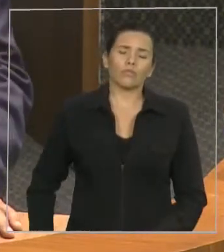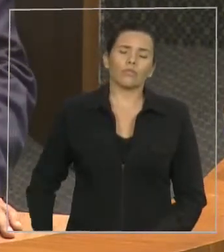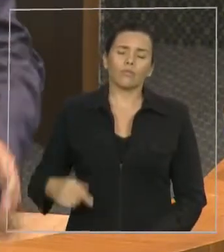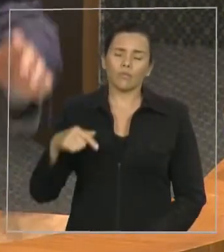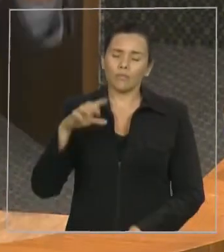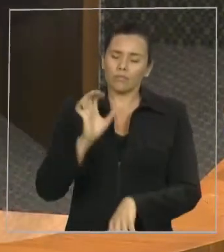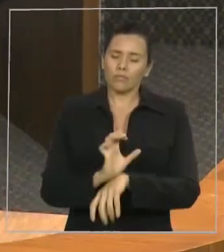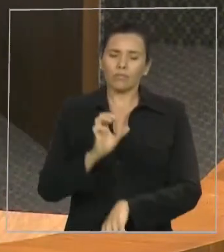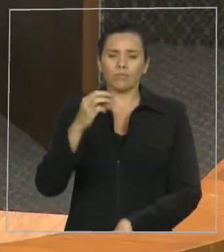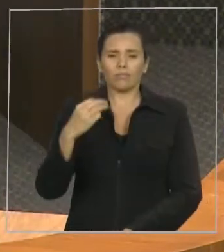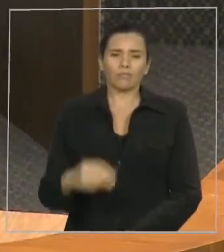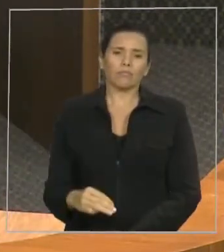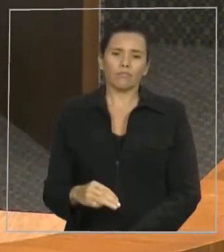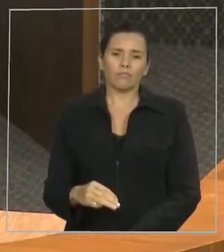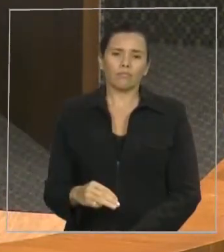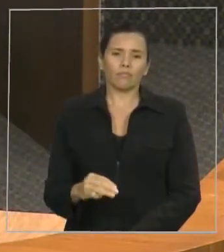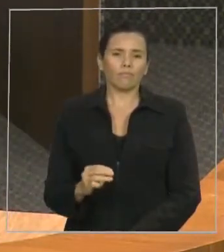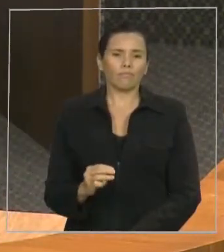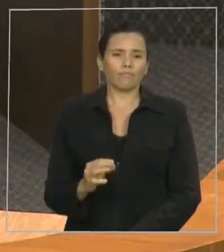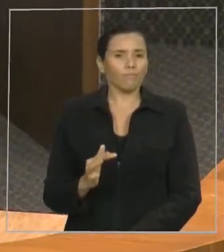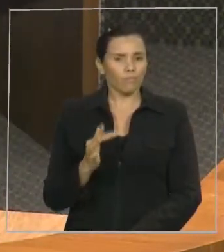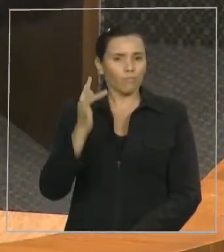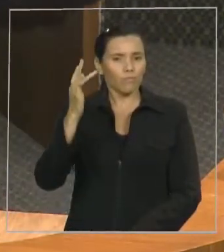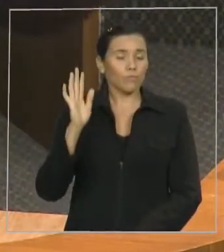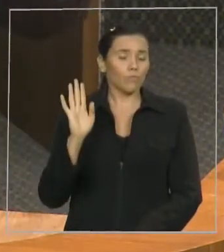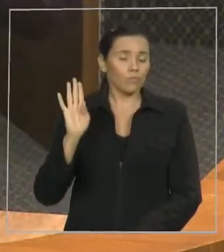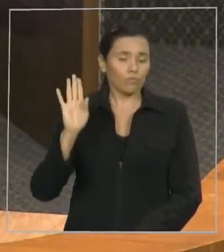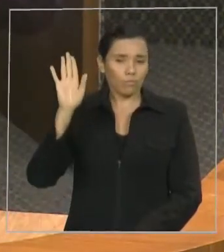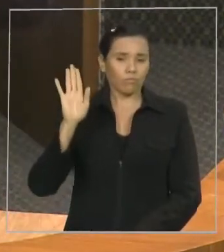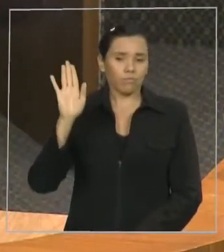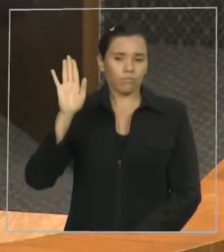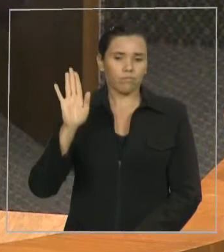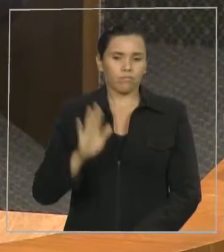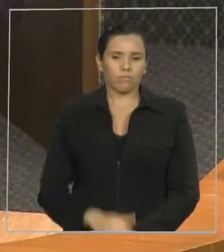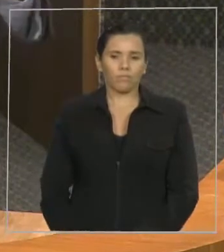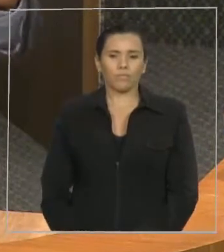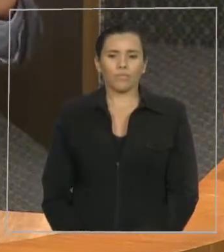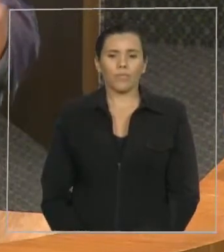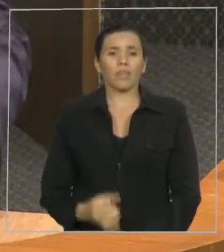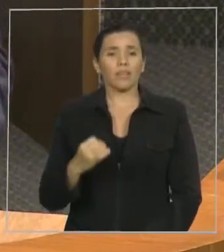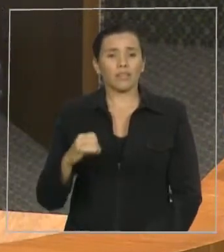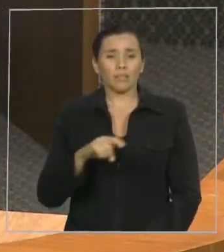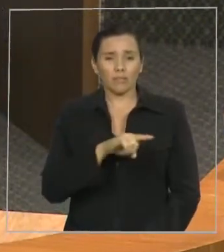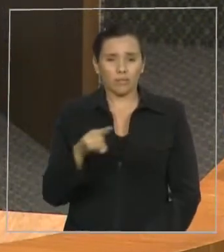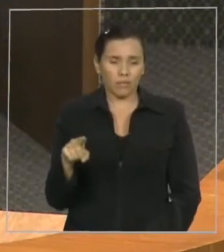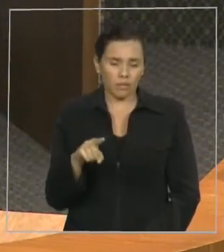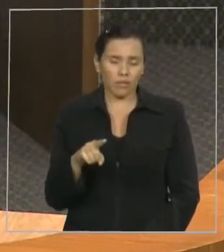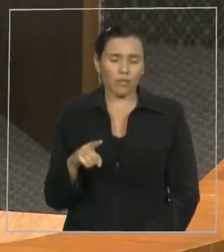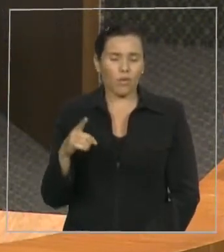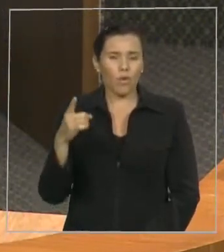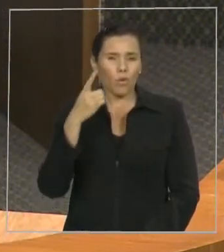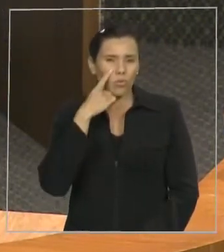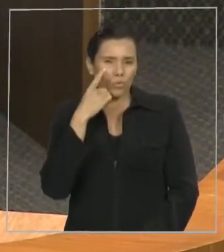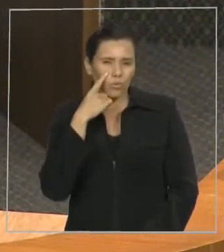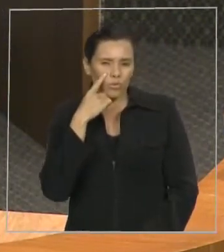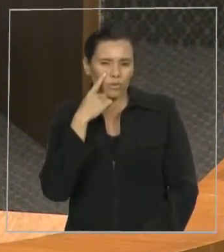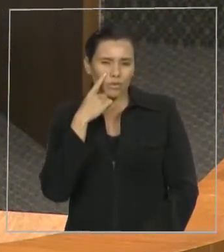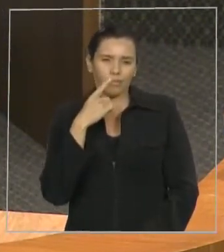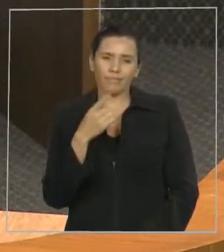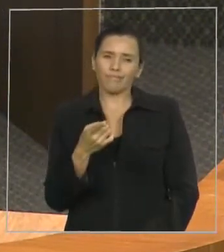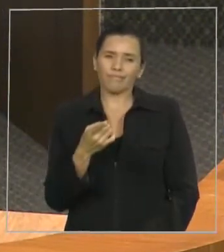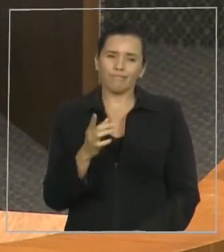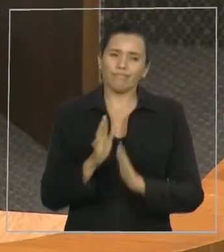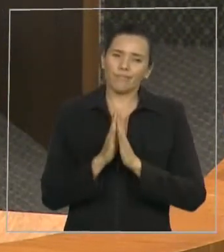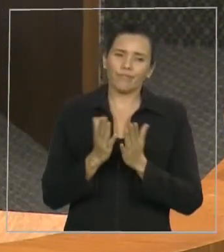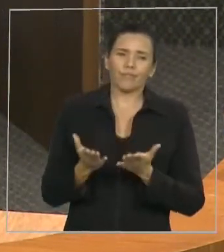isso, aqueles que duvidavam, esqueçam, procurem outra pauta. Essa já deu, já